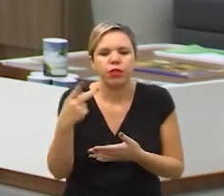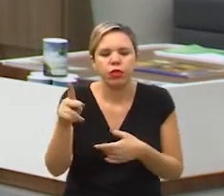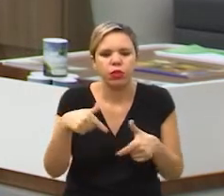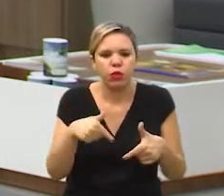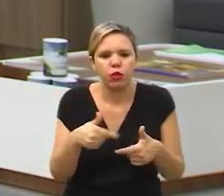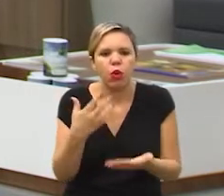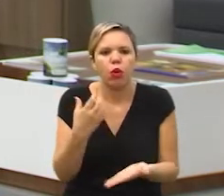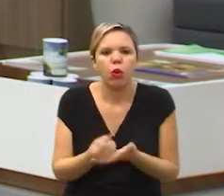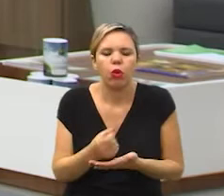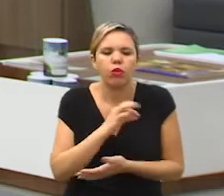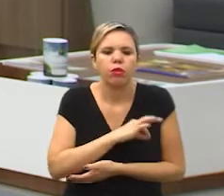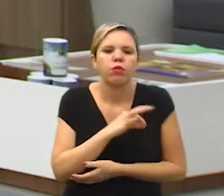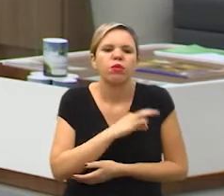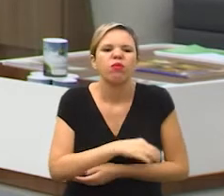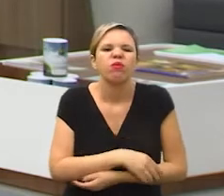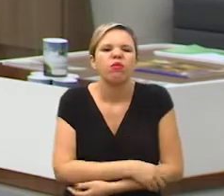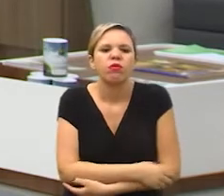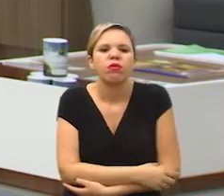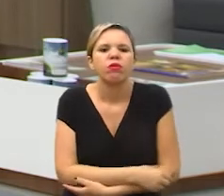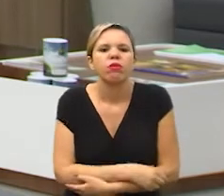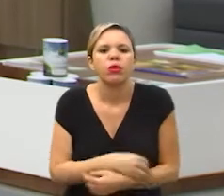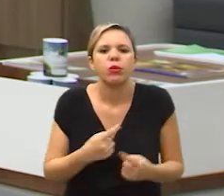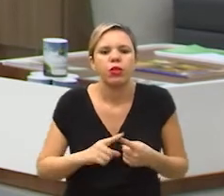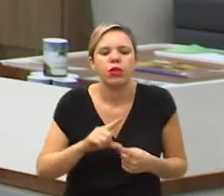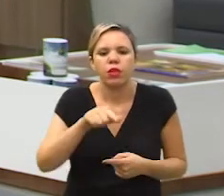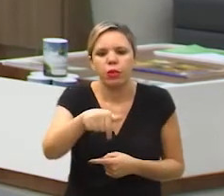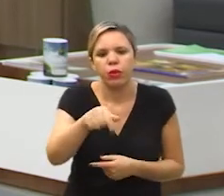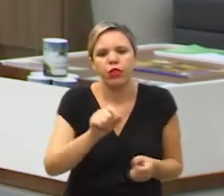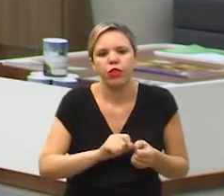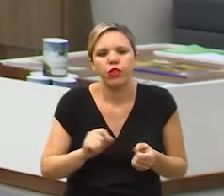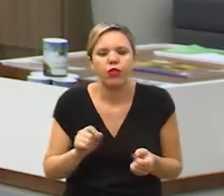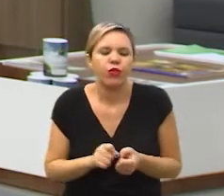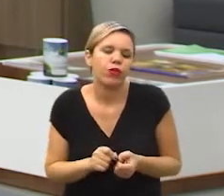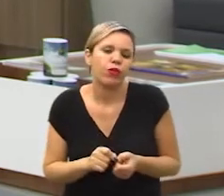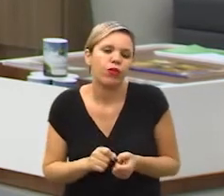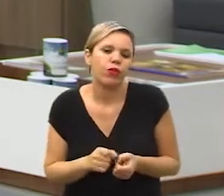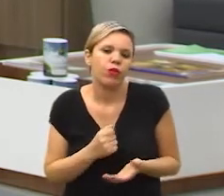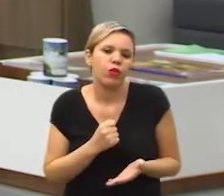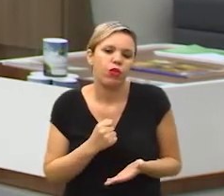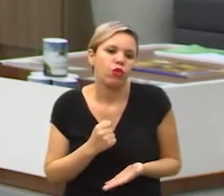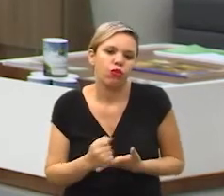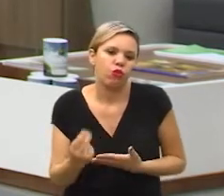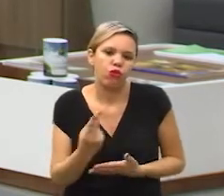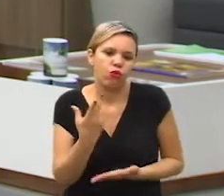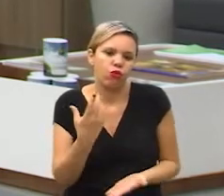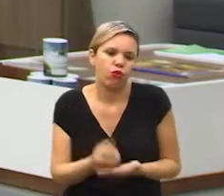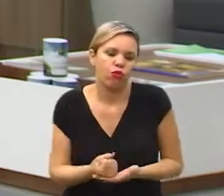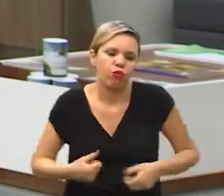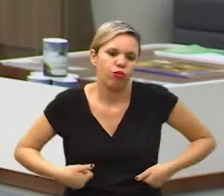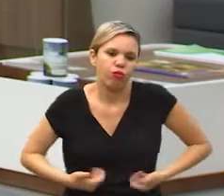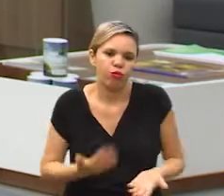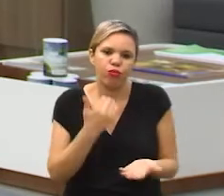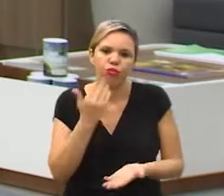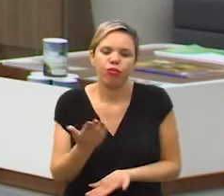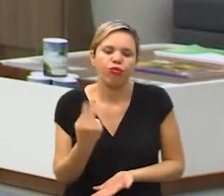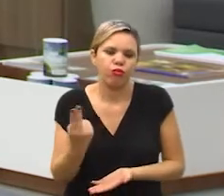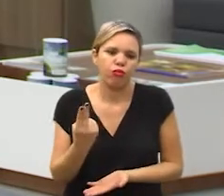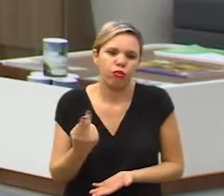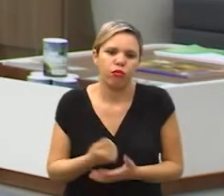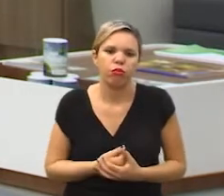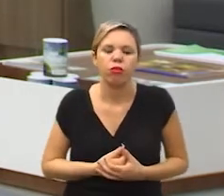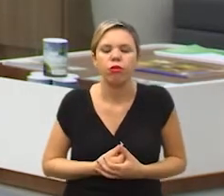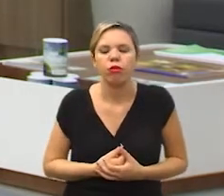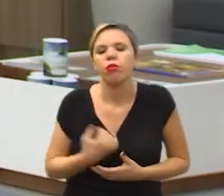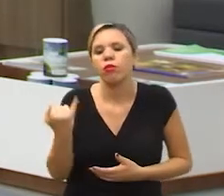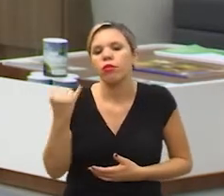seu recebimento do seu salário. Porque depois que você já recebeu e gastou, já não dá mais.